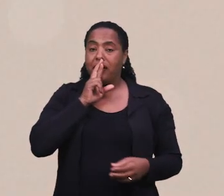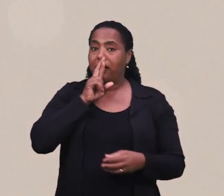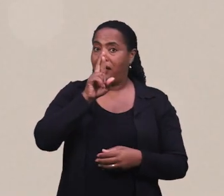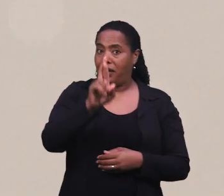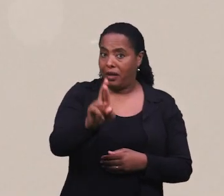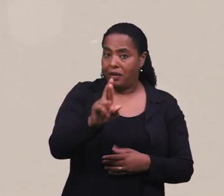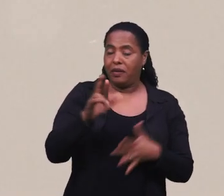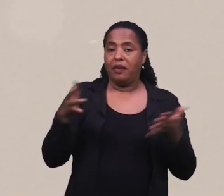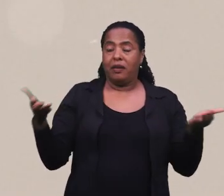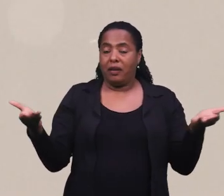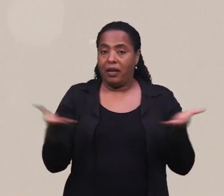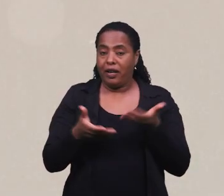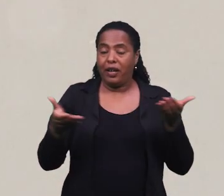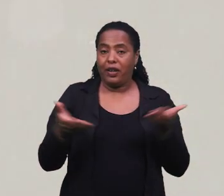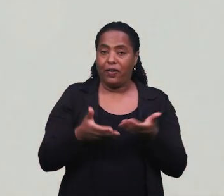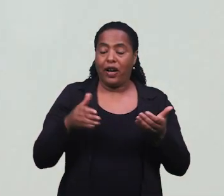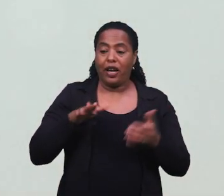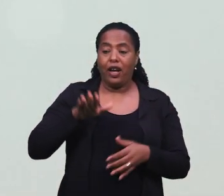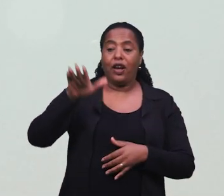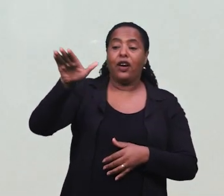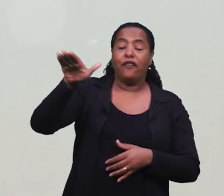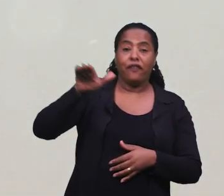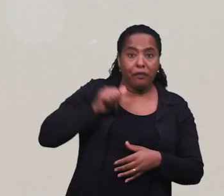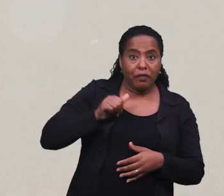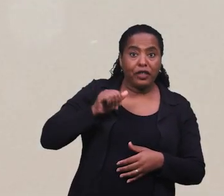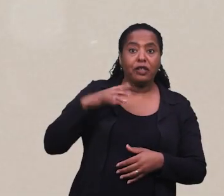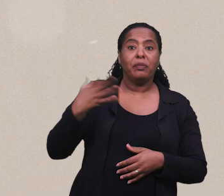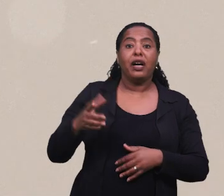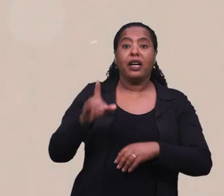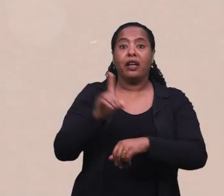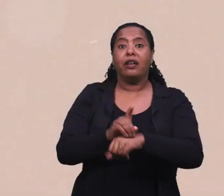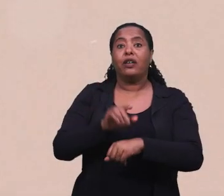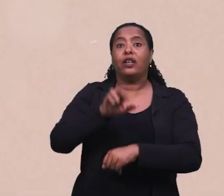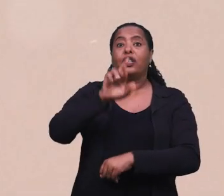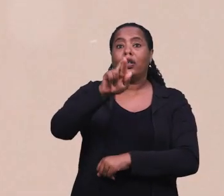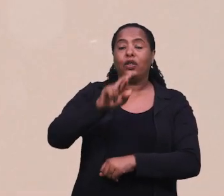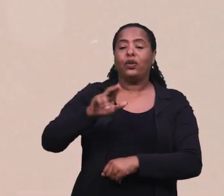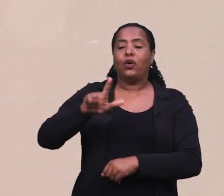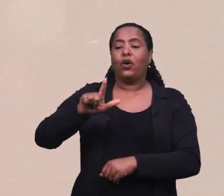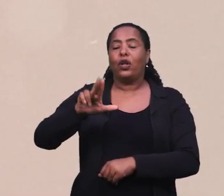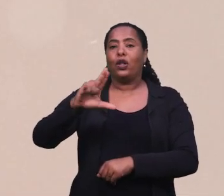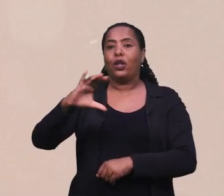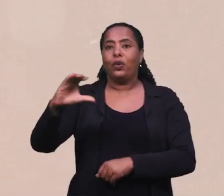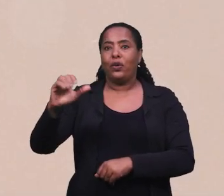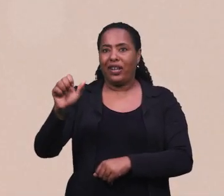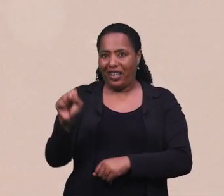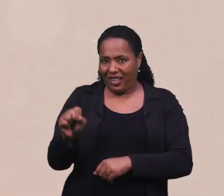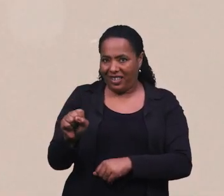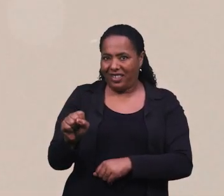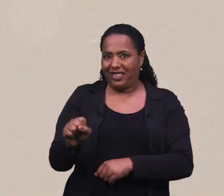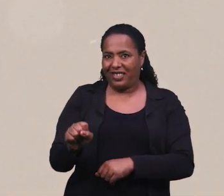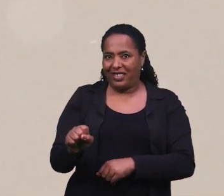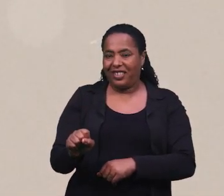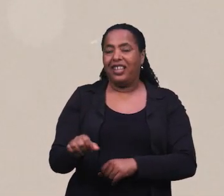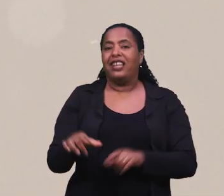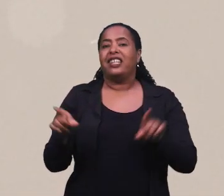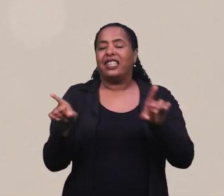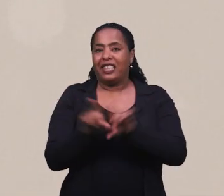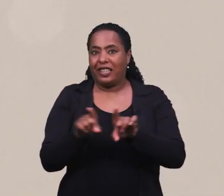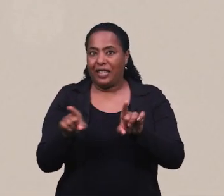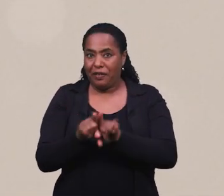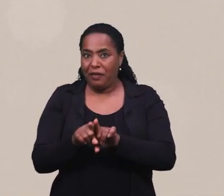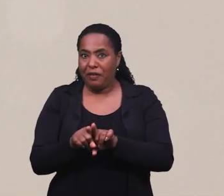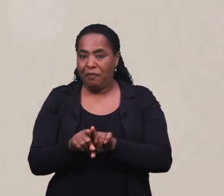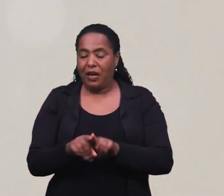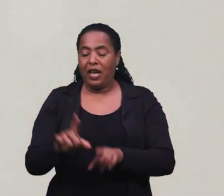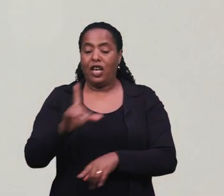porta, nós devemos visualizar. Então, a visualização, o entendimento, ele começa no olhar. Então, se